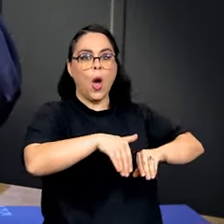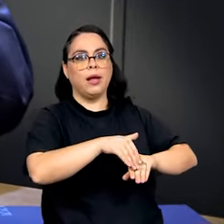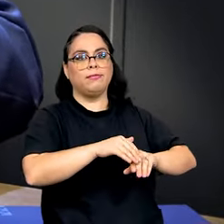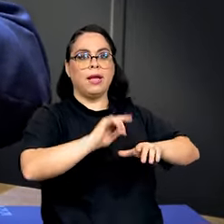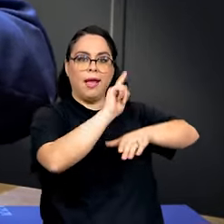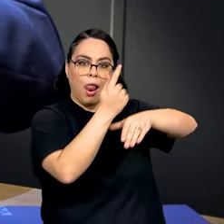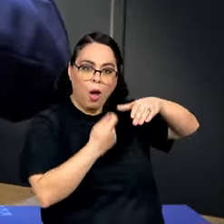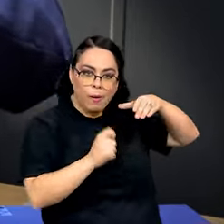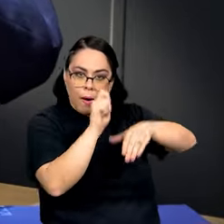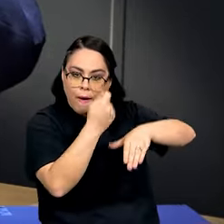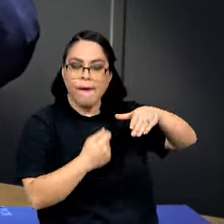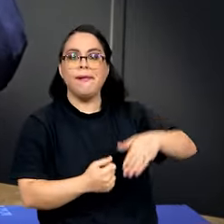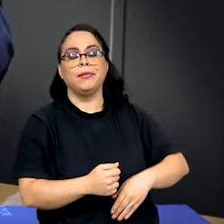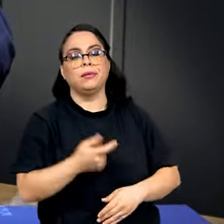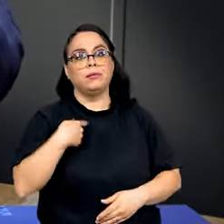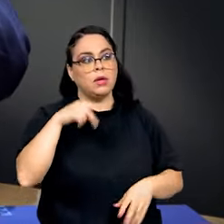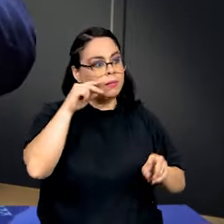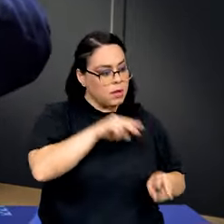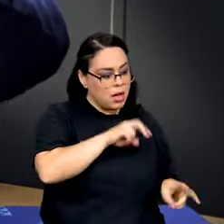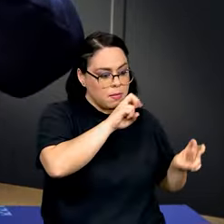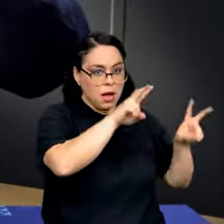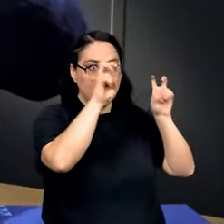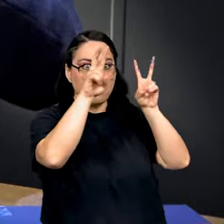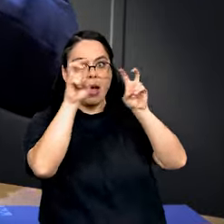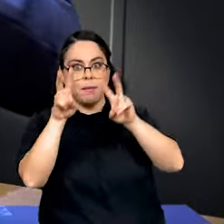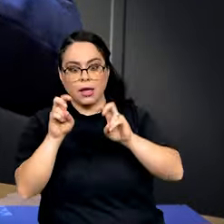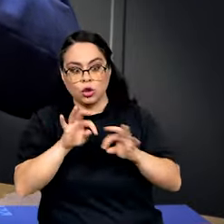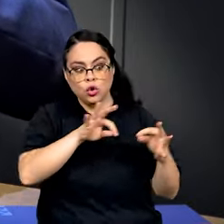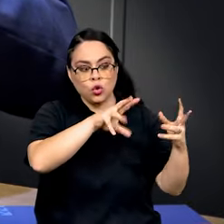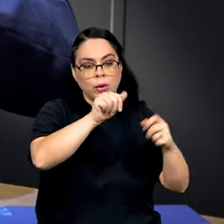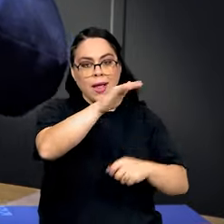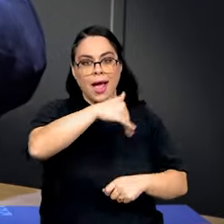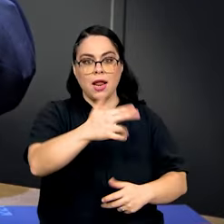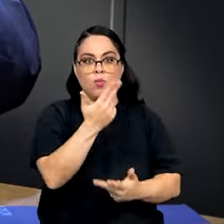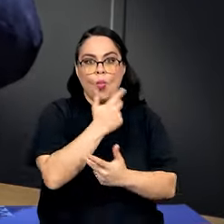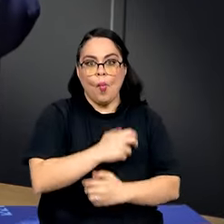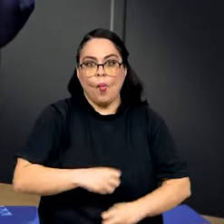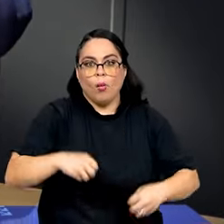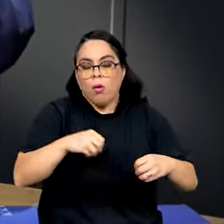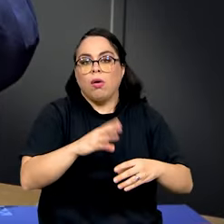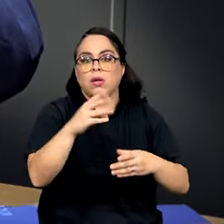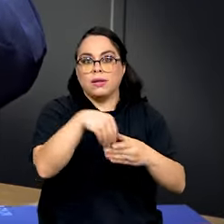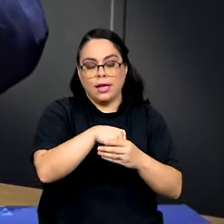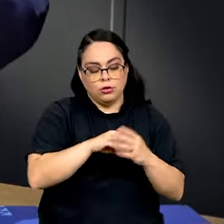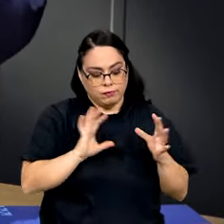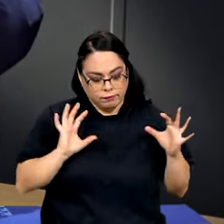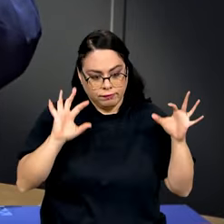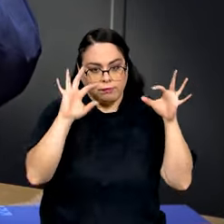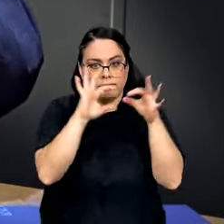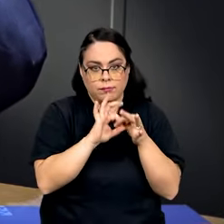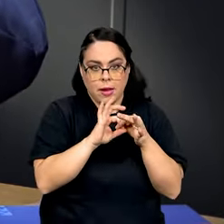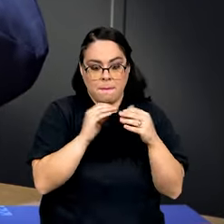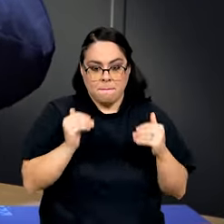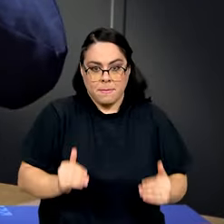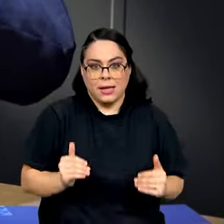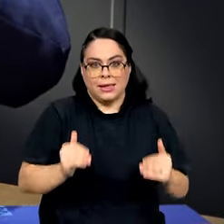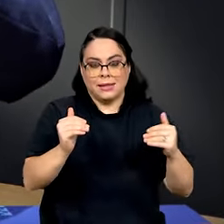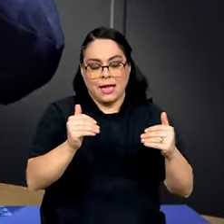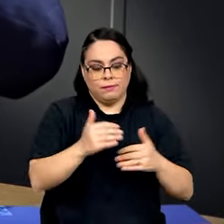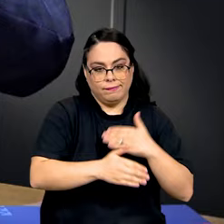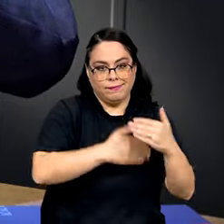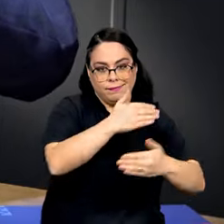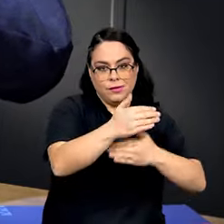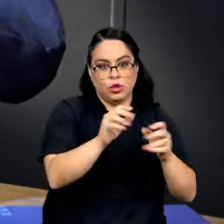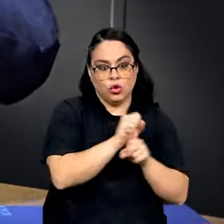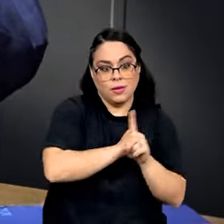quilombolas Ou seja você olha todo o mapa da desnutrição ali no integração do Ministério do